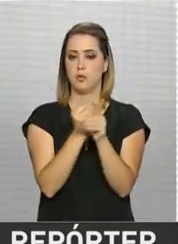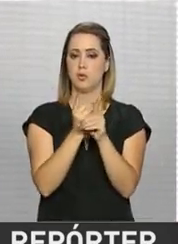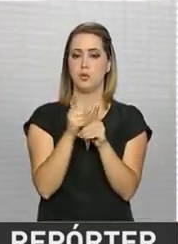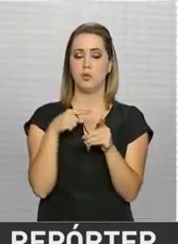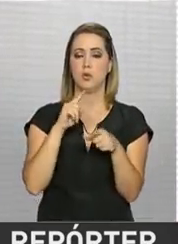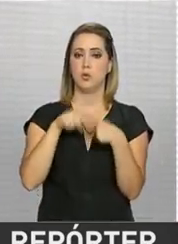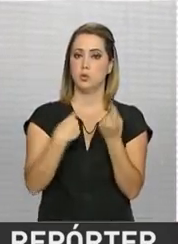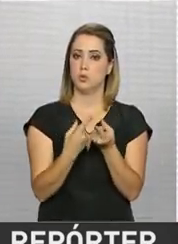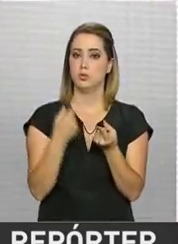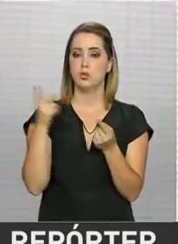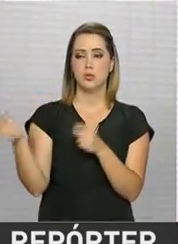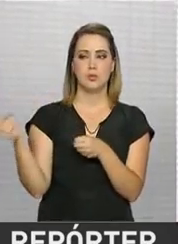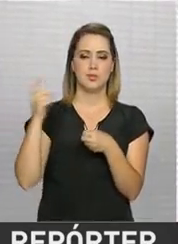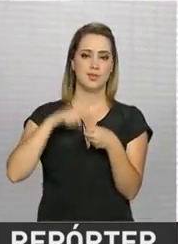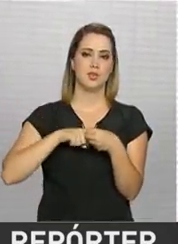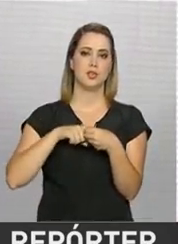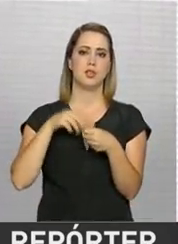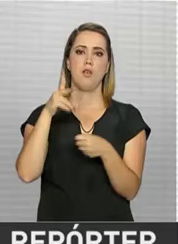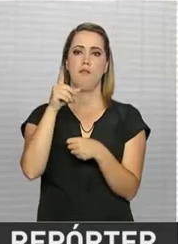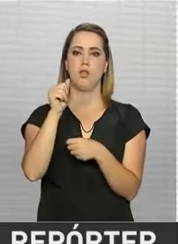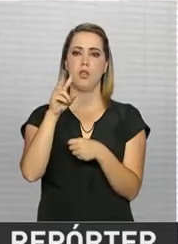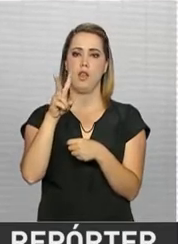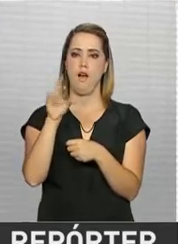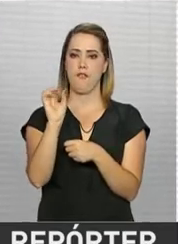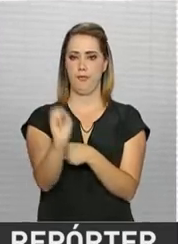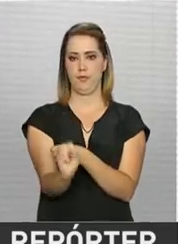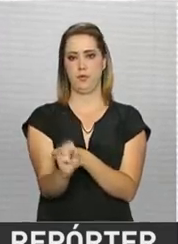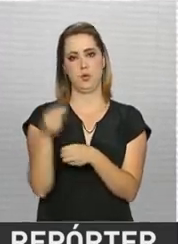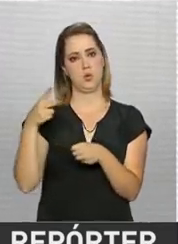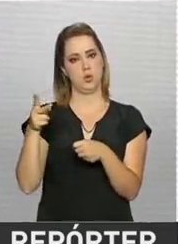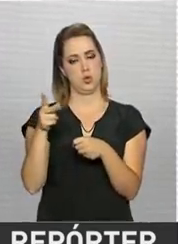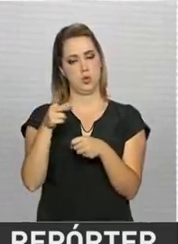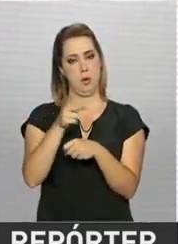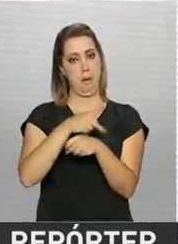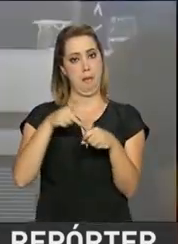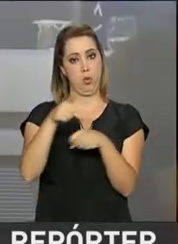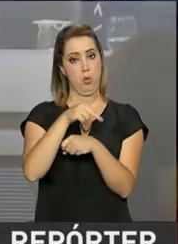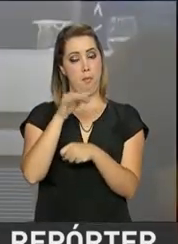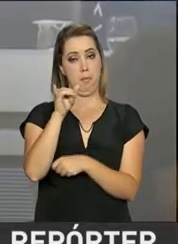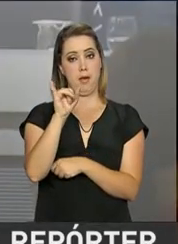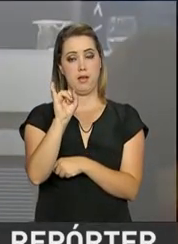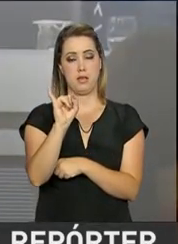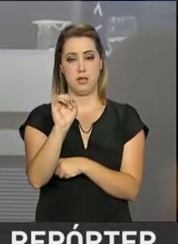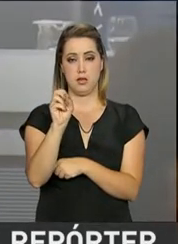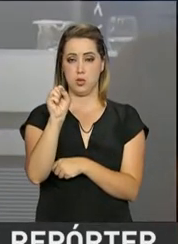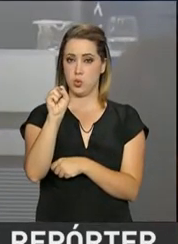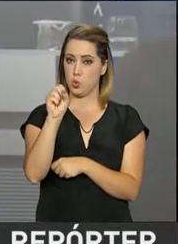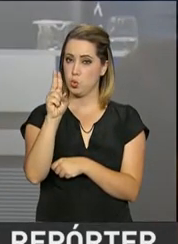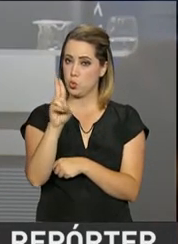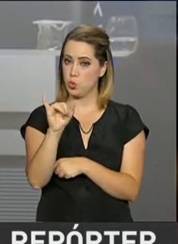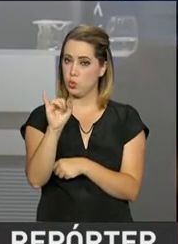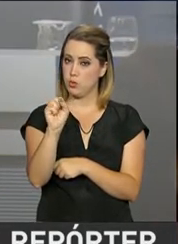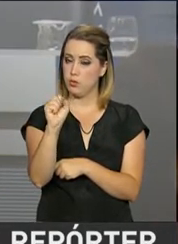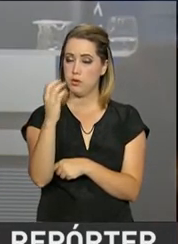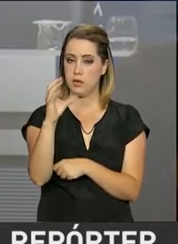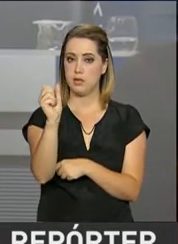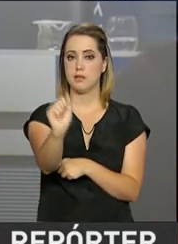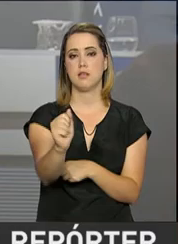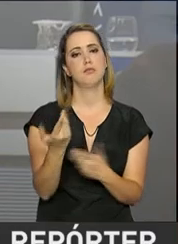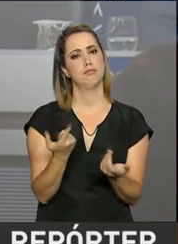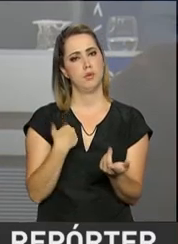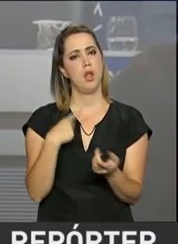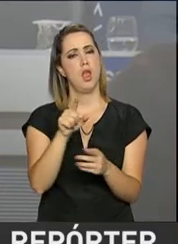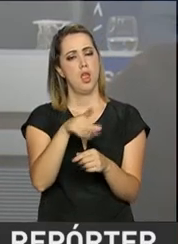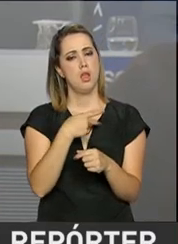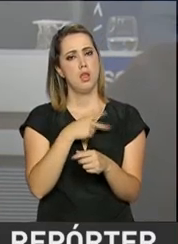do ministro depois que ele retornou de Davos, na Suíça, onde participou do Fórum Econômico Mundial. Durante o fórum, o ministro Meirelles defendeu